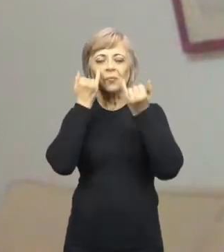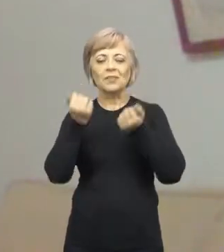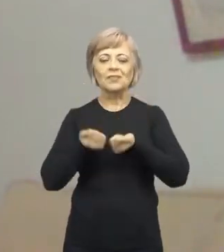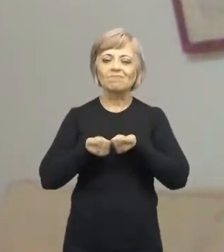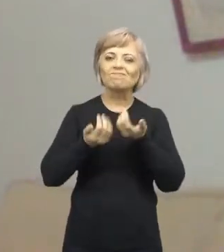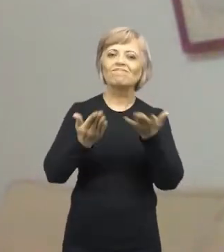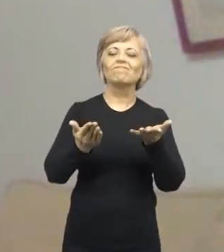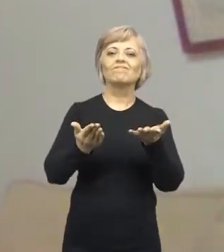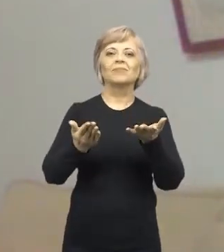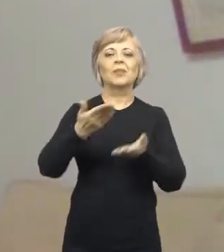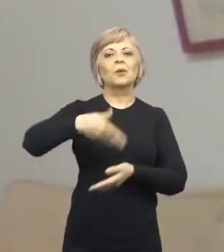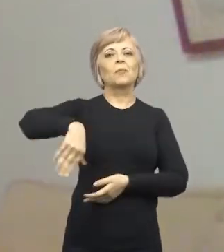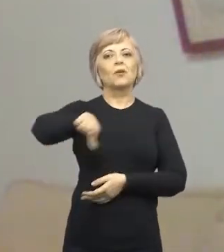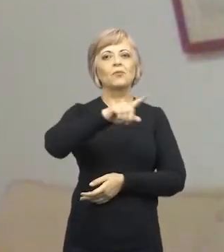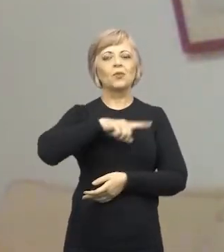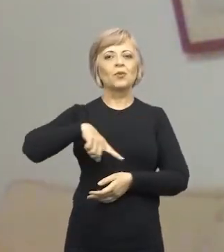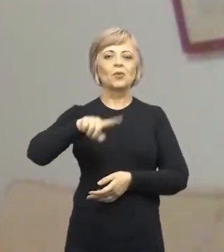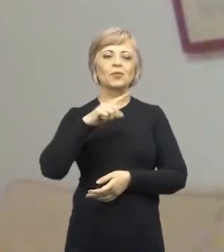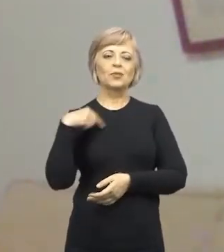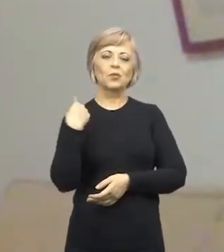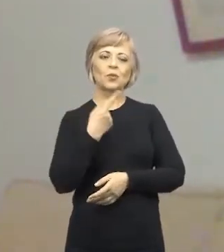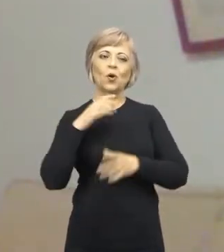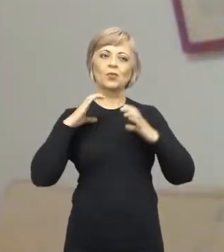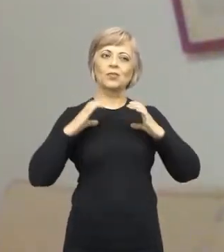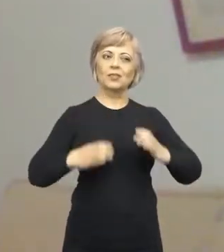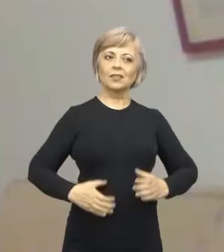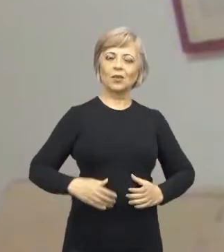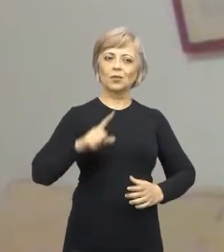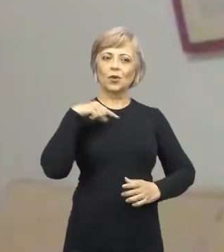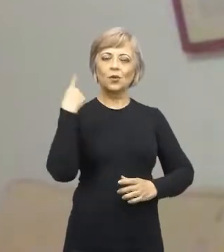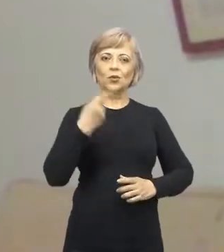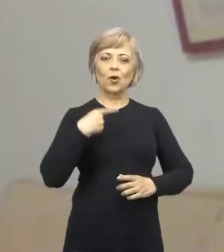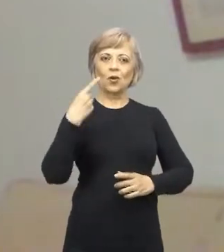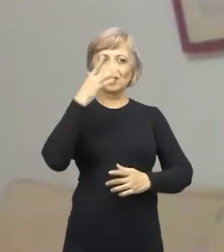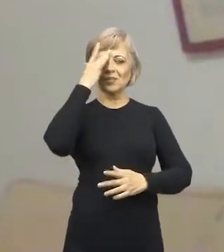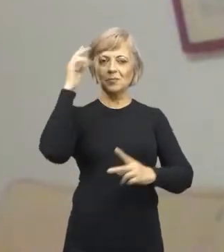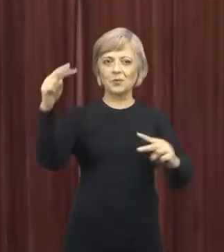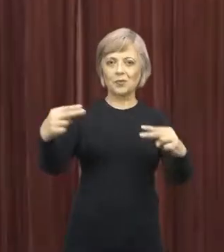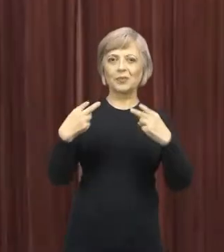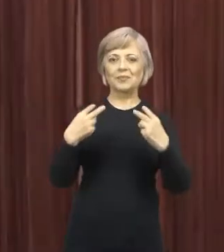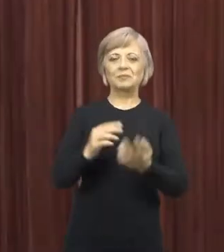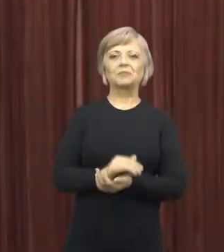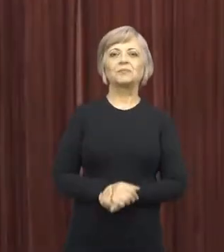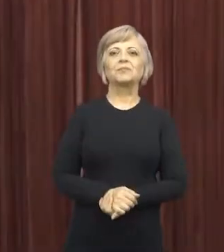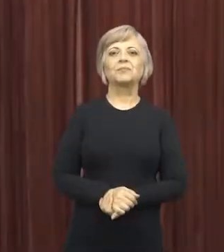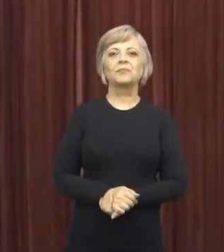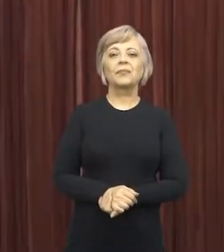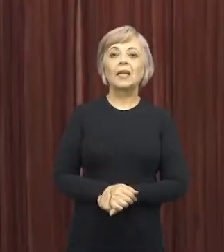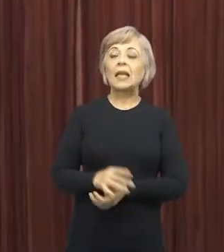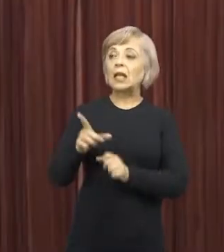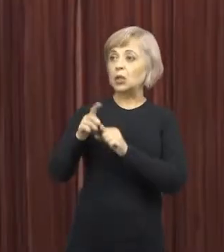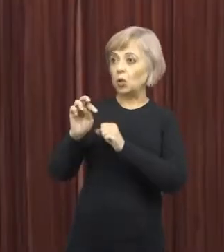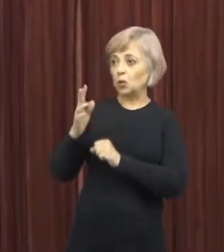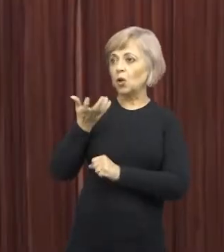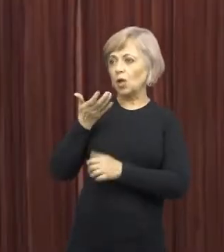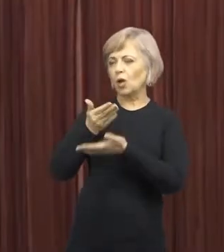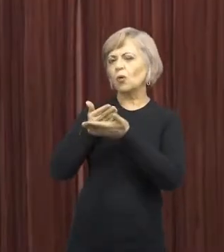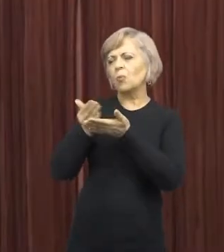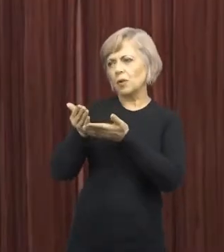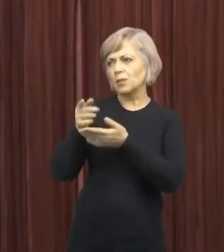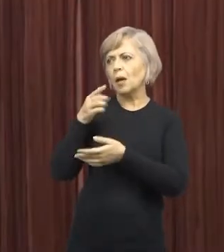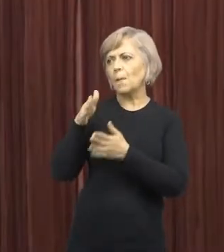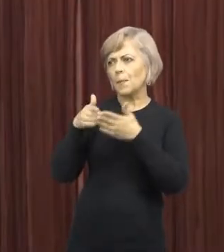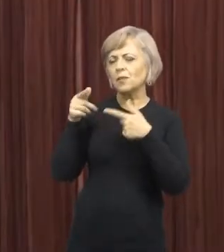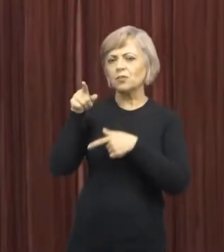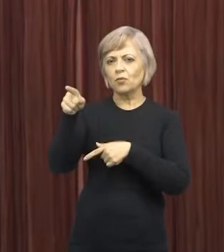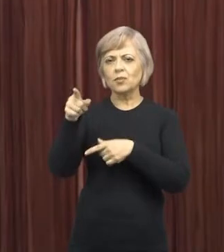para os nossos cidadãos, para os nossos espectadores. Certo, doutora, eu gostaria de iniciar essa entrevista pedindo que a